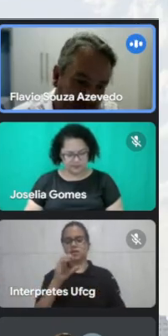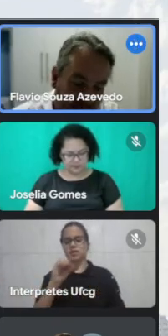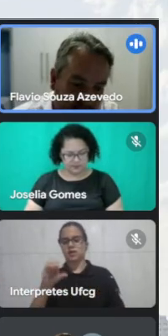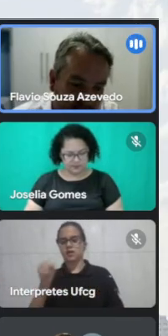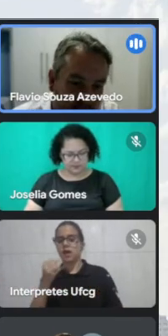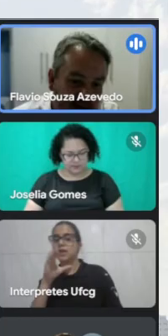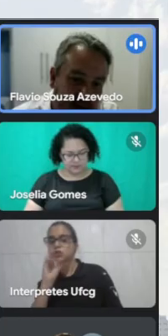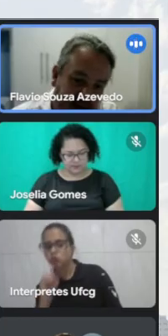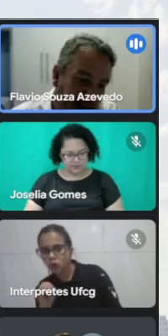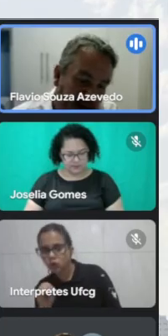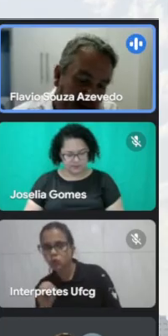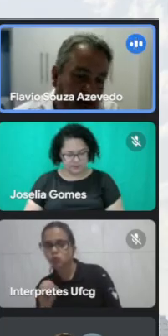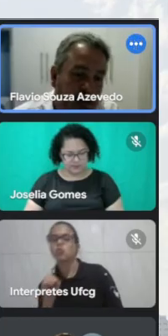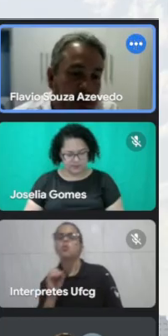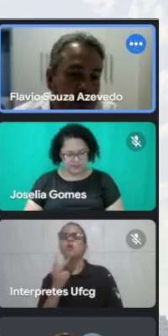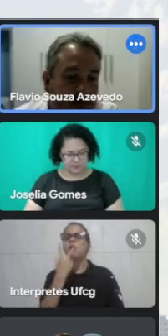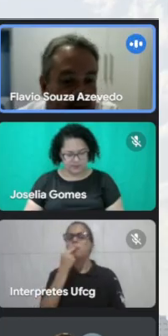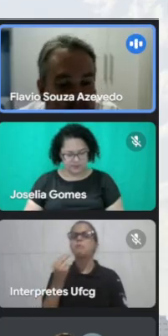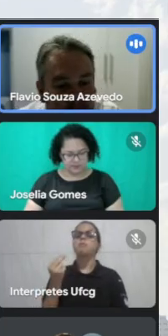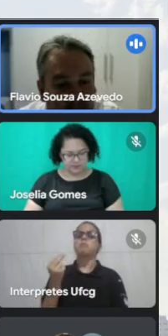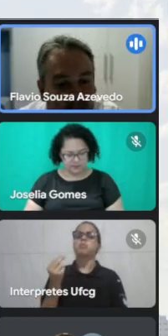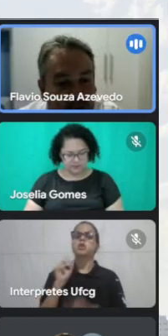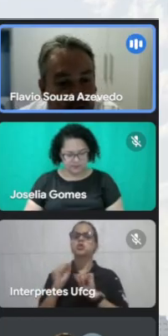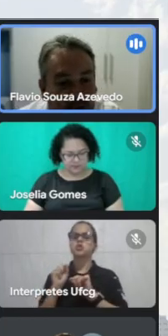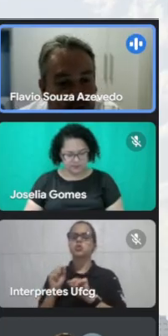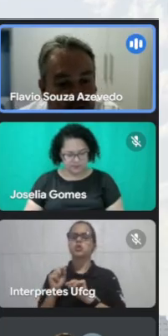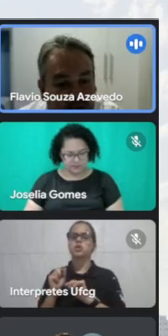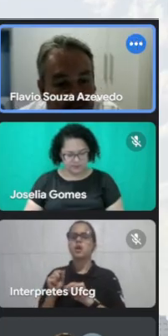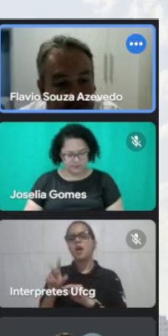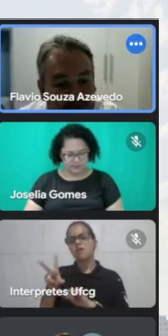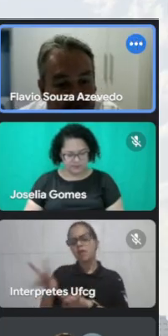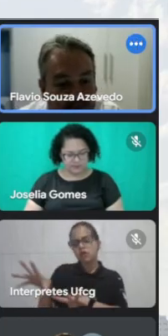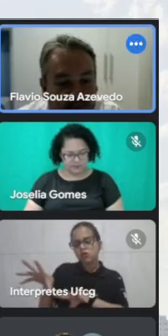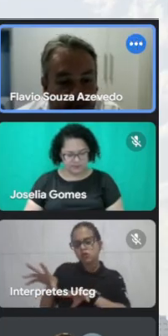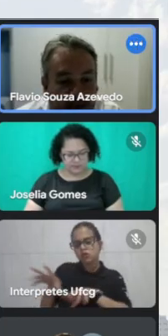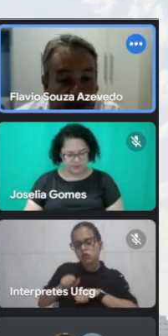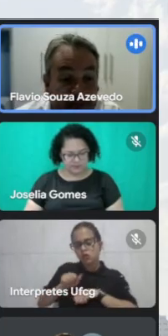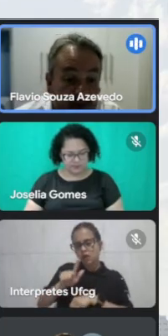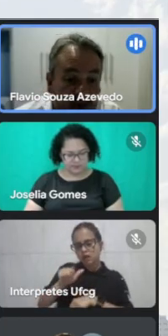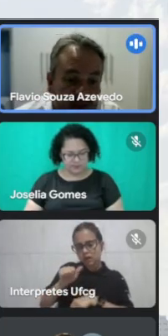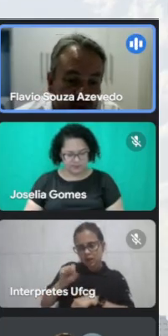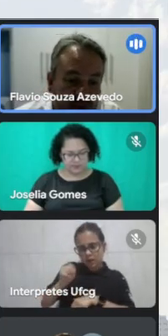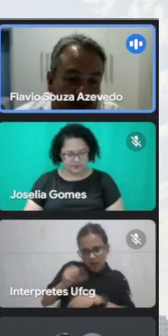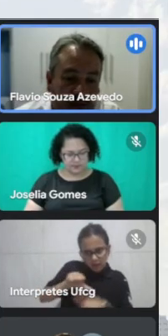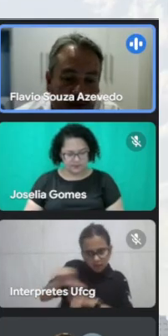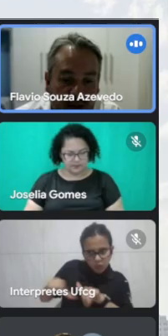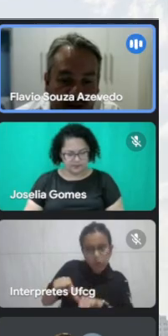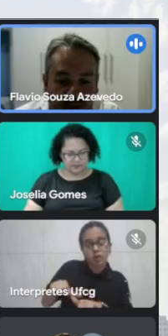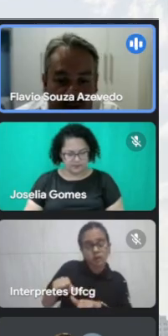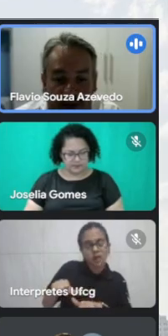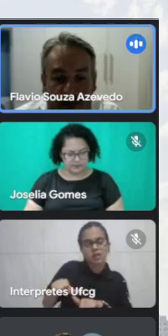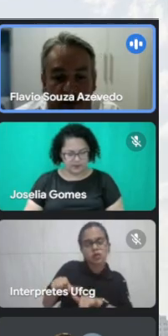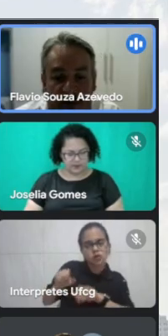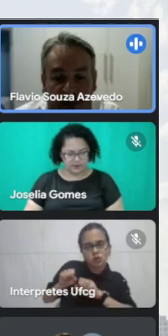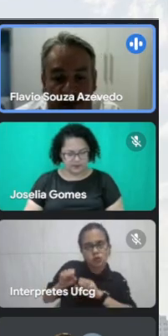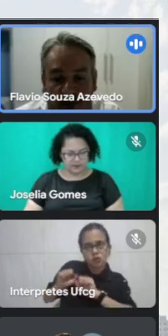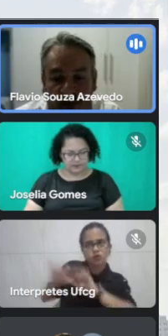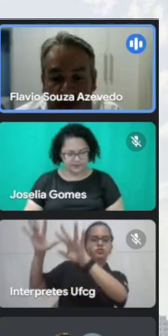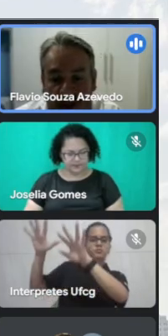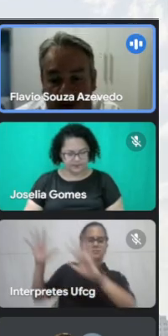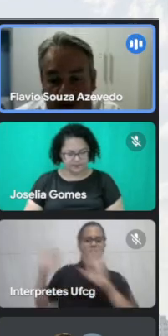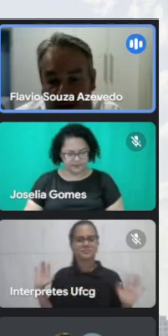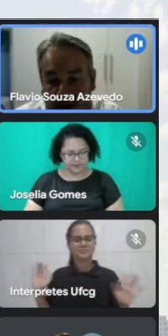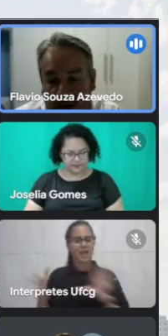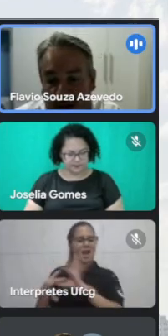uma espécie de gás que é expelido para o ambiente. A fitoestimulação, aquilo que eu falei, né? Processo no